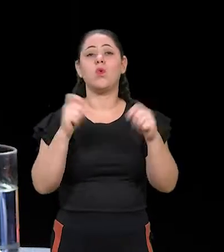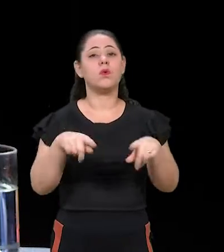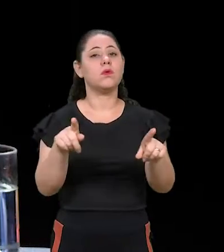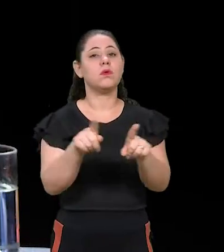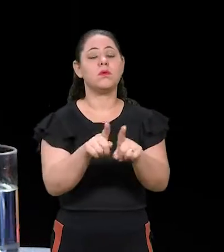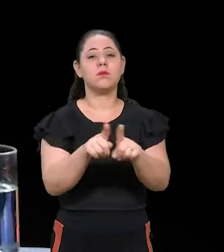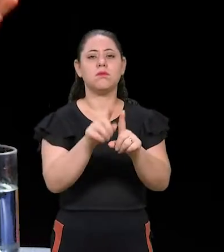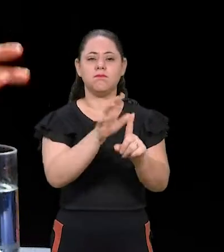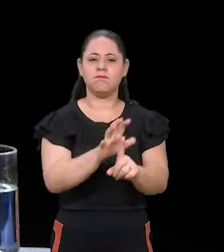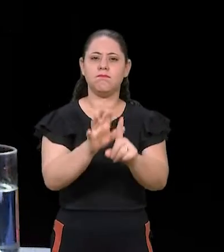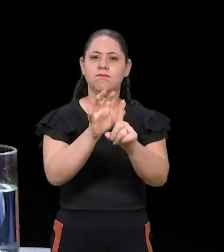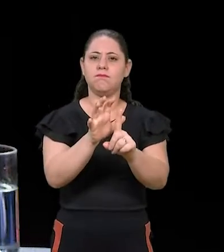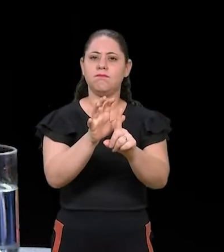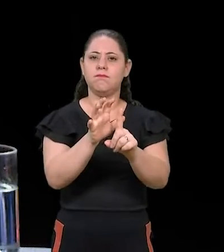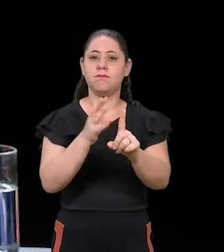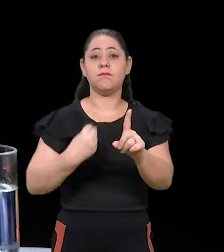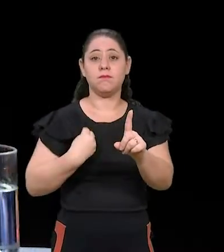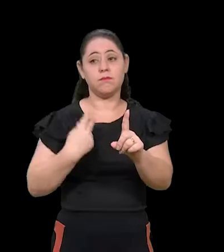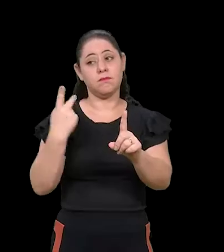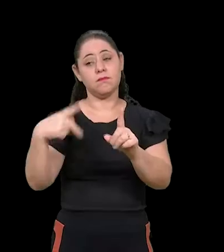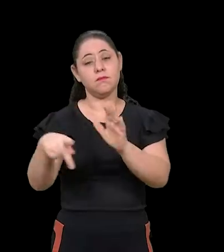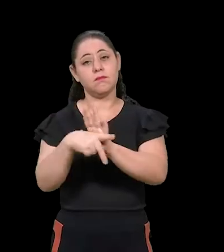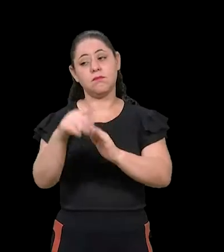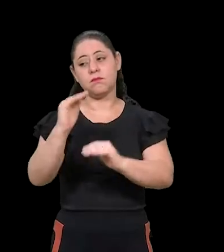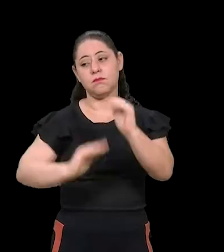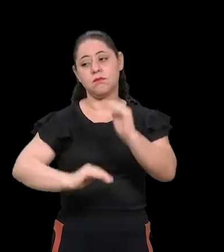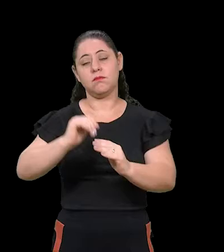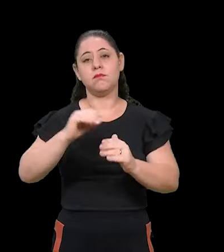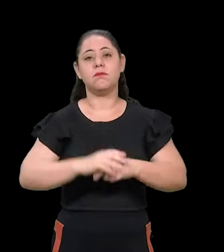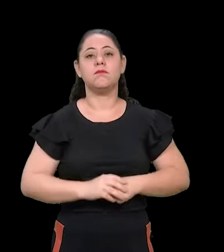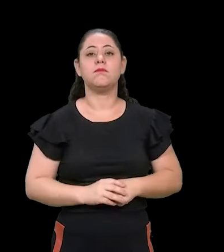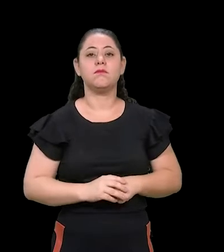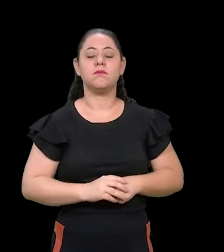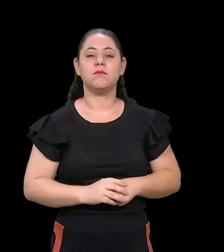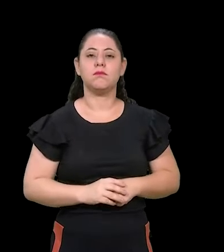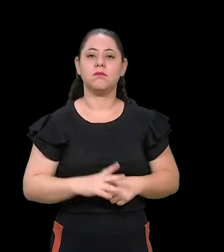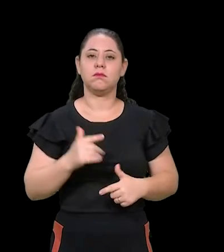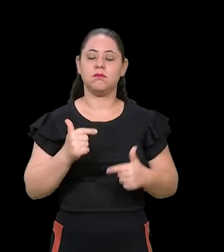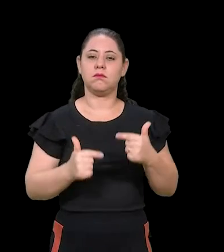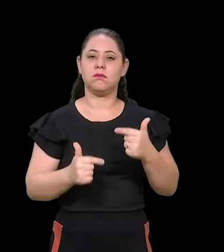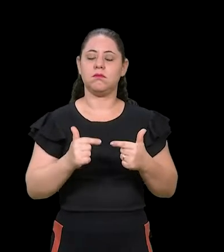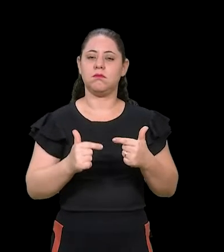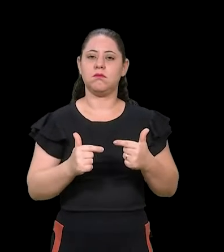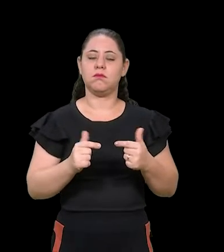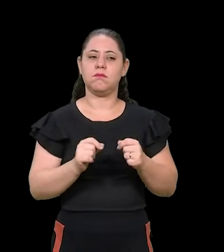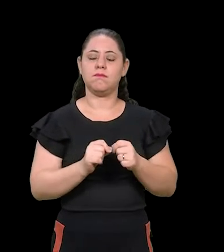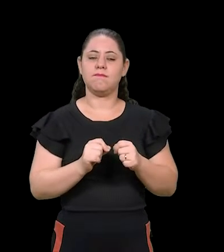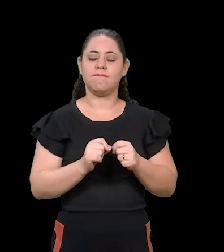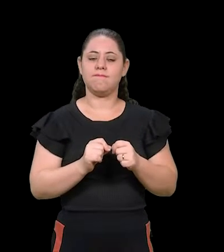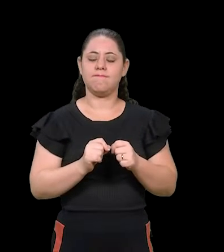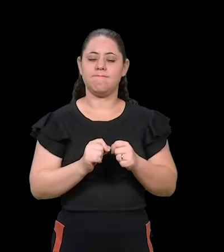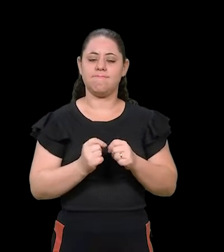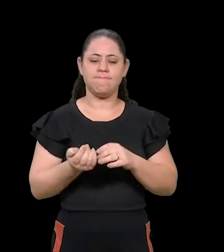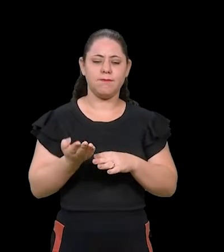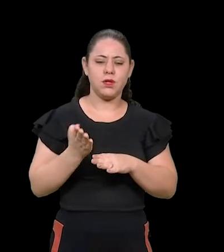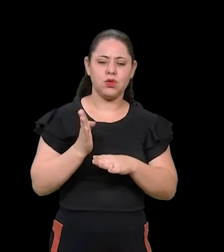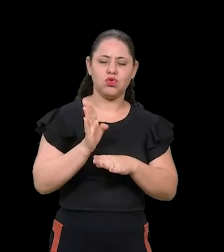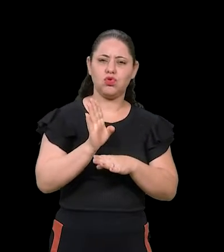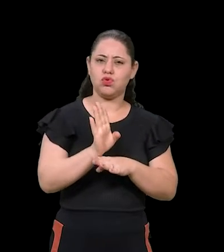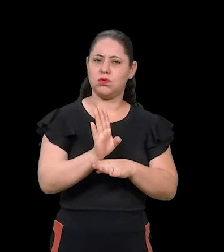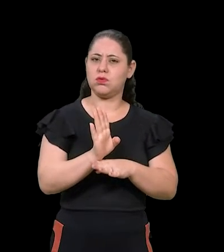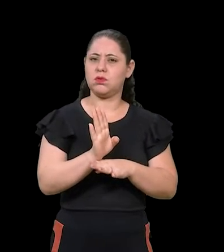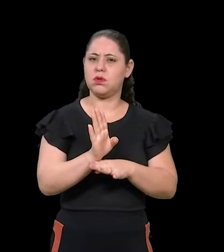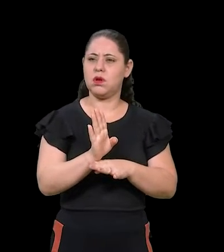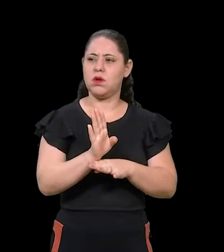rotina deles enquanto profissionais. A política, ela potencializa, né? Eu acho que ela intensifica